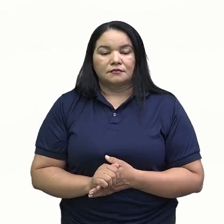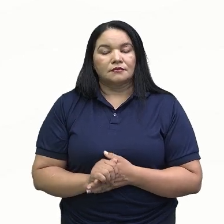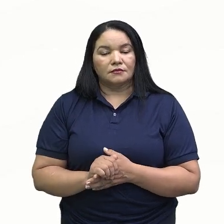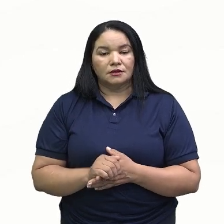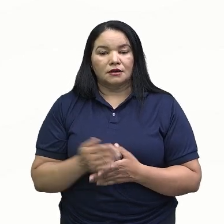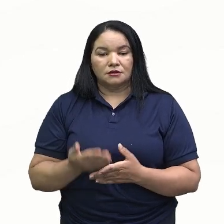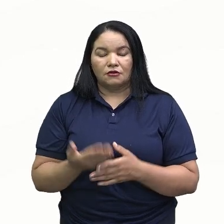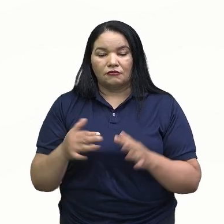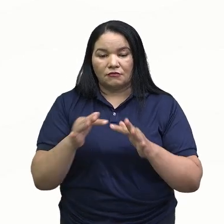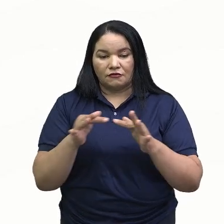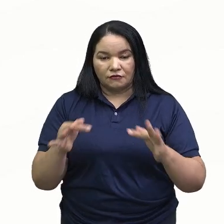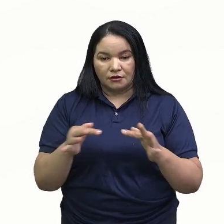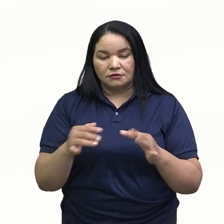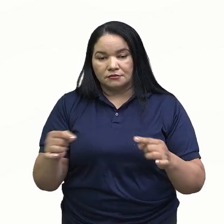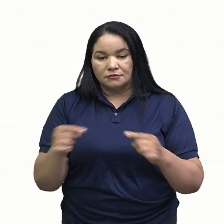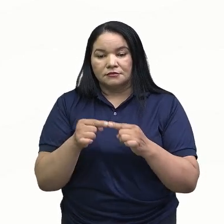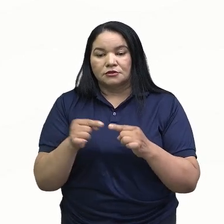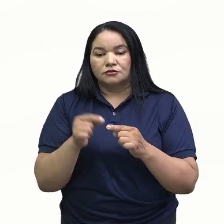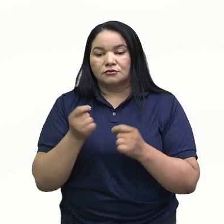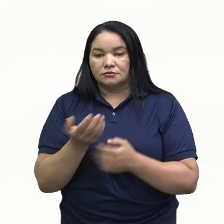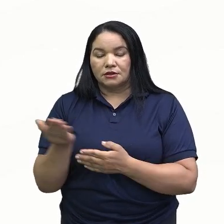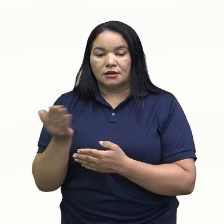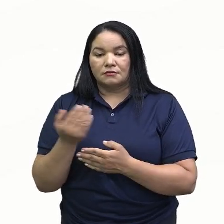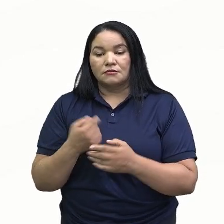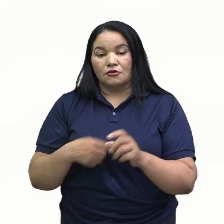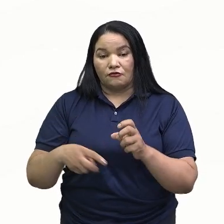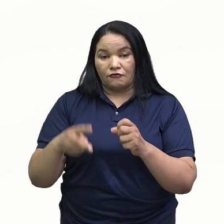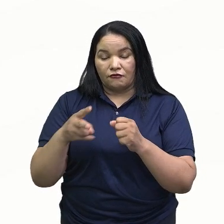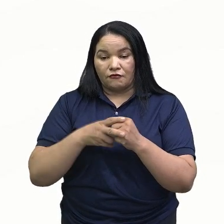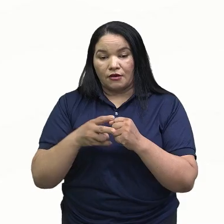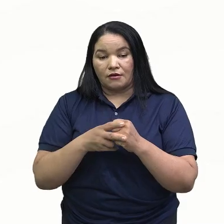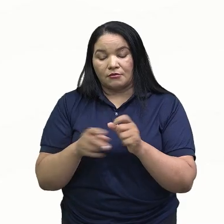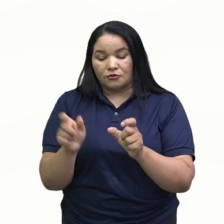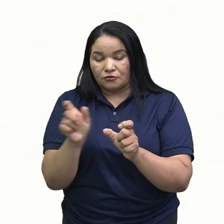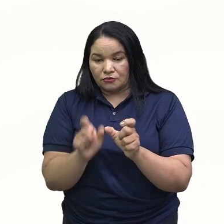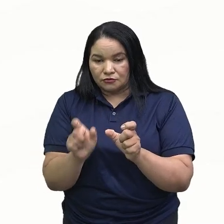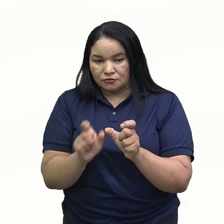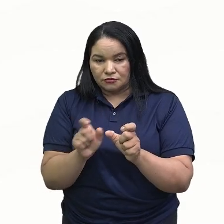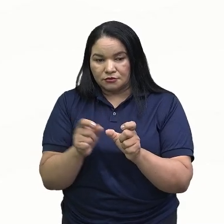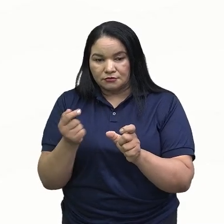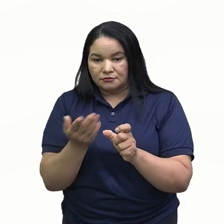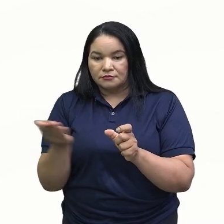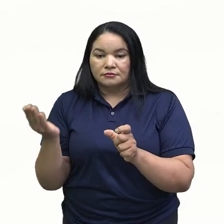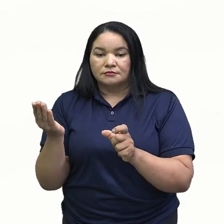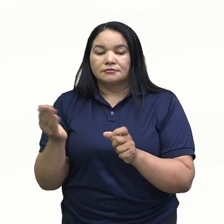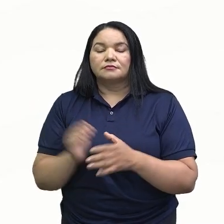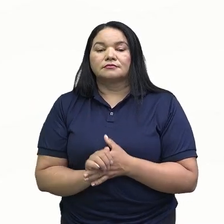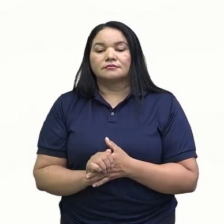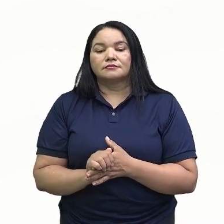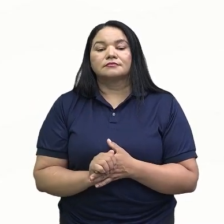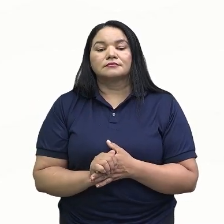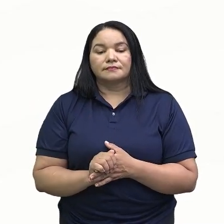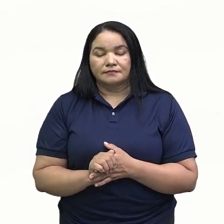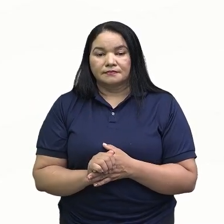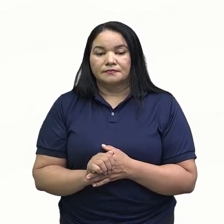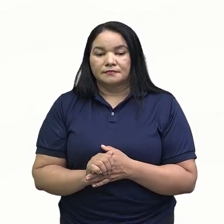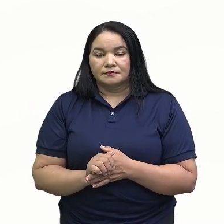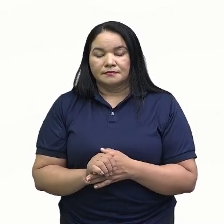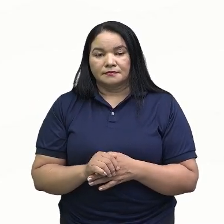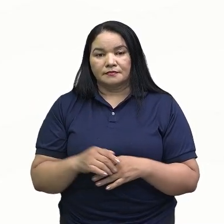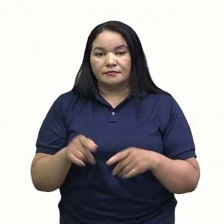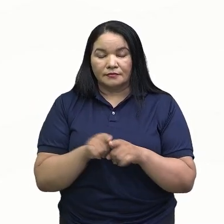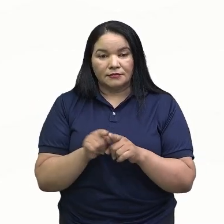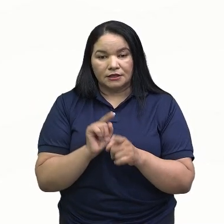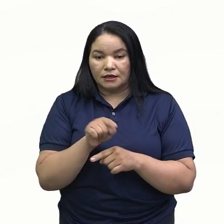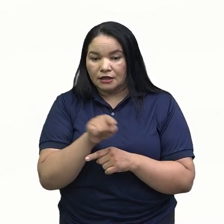maior parte dos funcionários votaram, a maior parte, né, dos funcionários votaram, a maior parte votaram para a